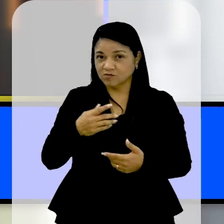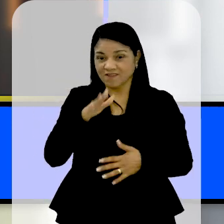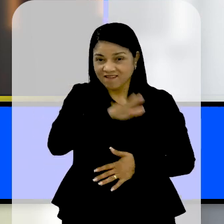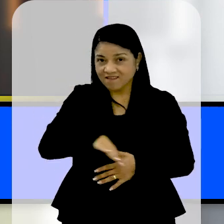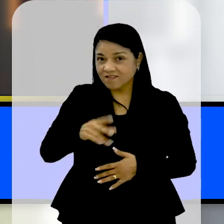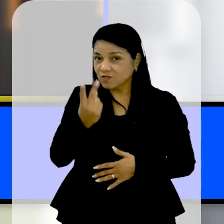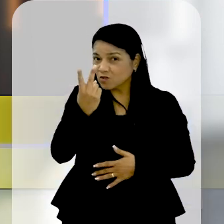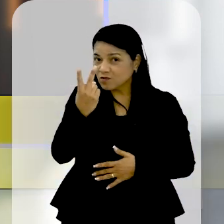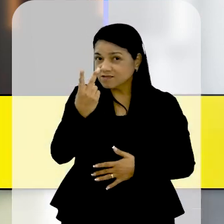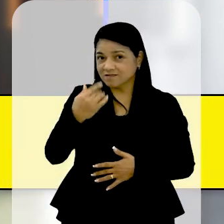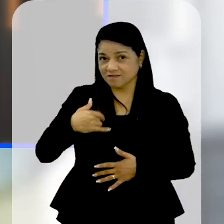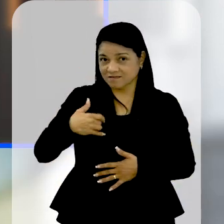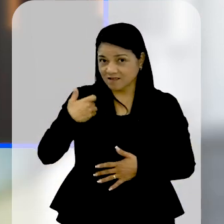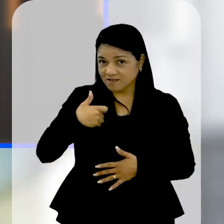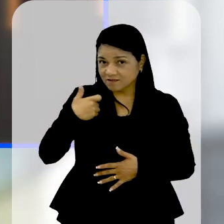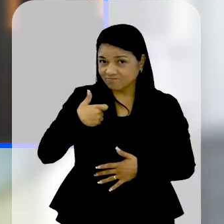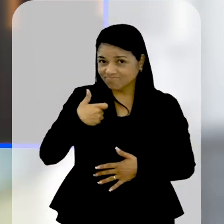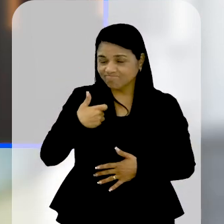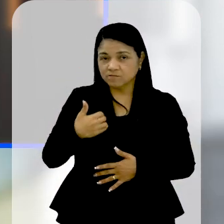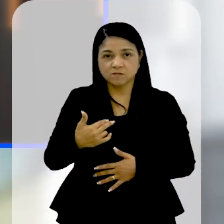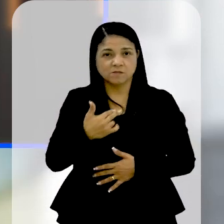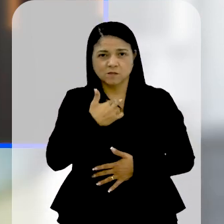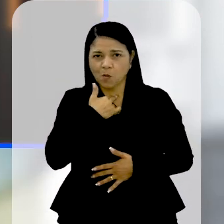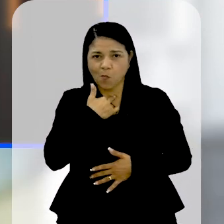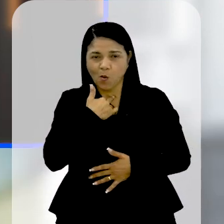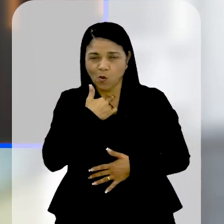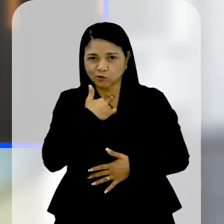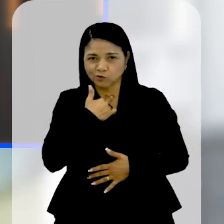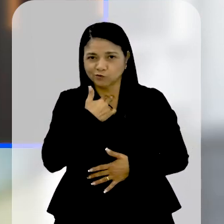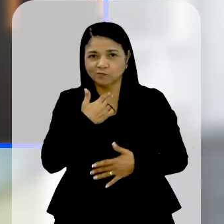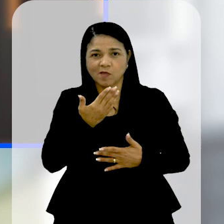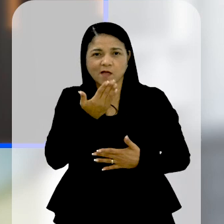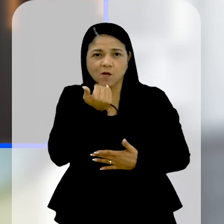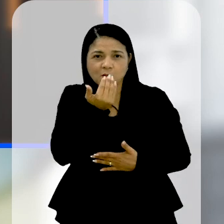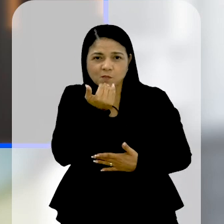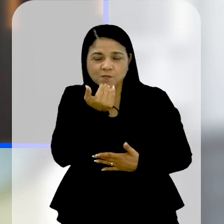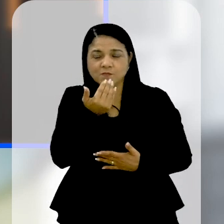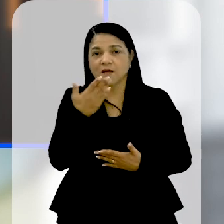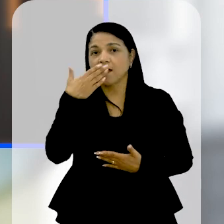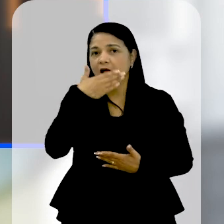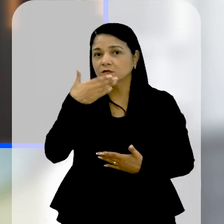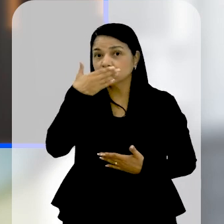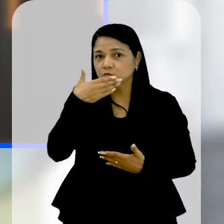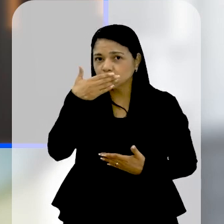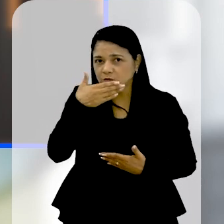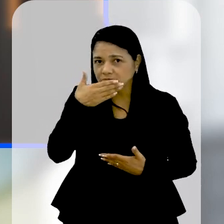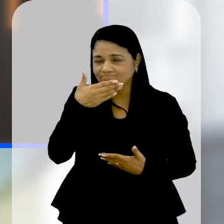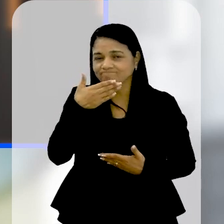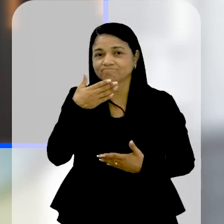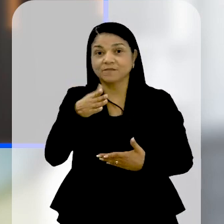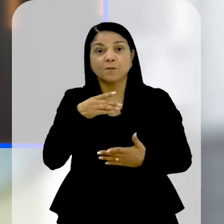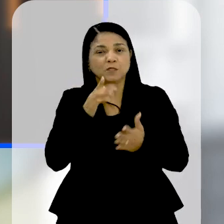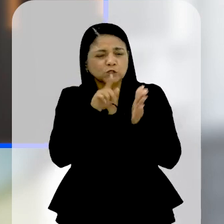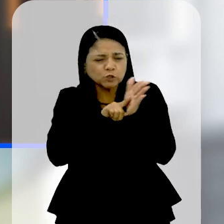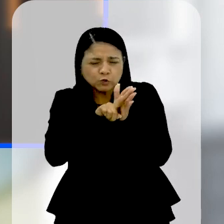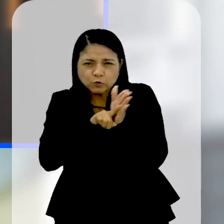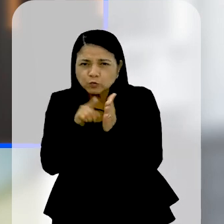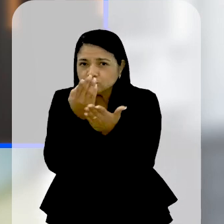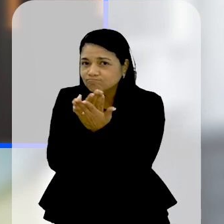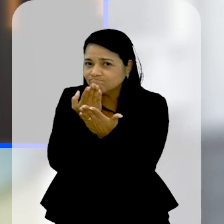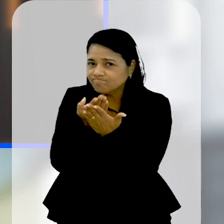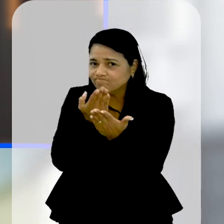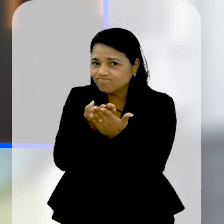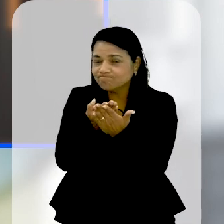até 2 anos de idade não devem consumir alimentos com açúcar adicionado. Mas um estudo